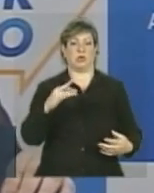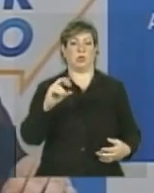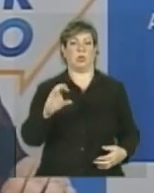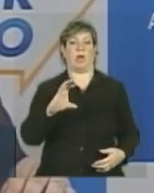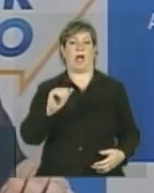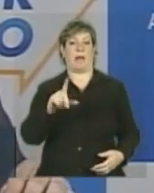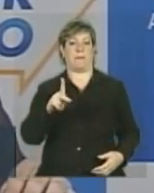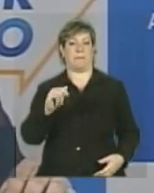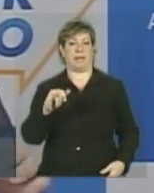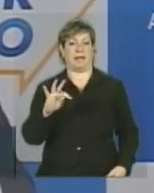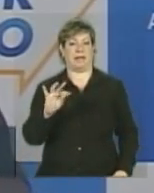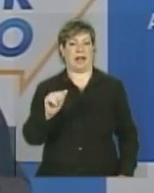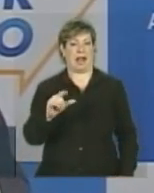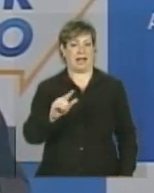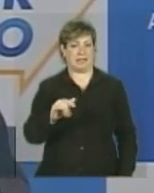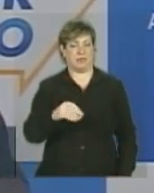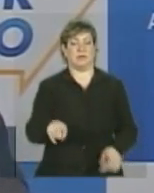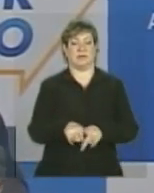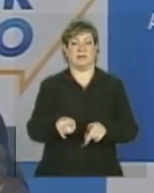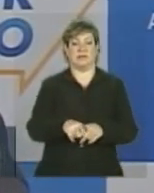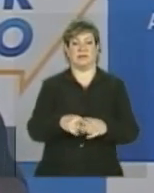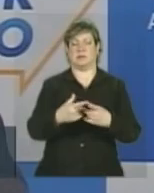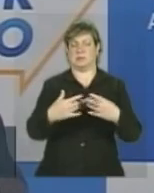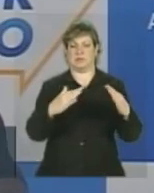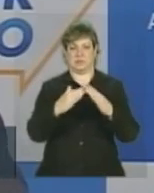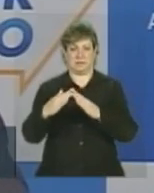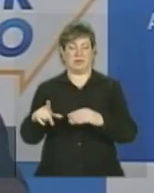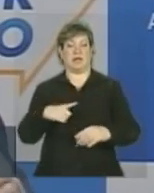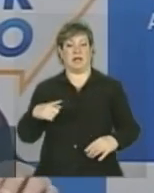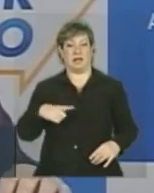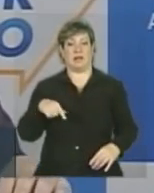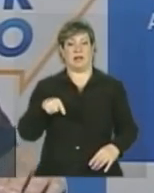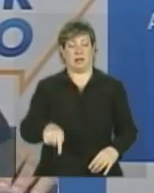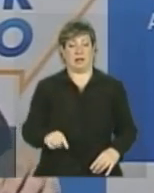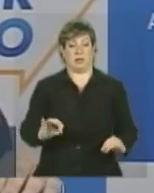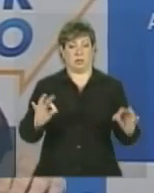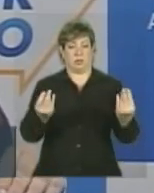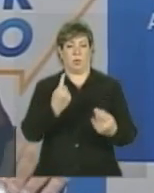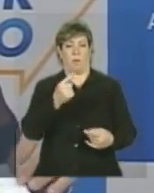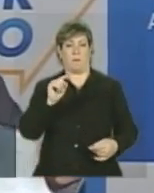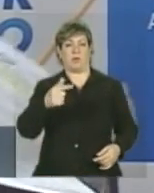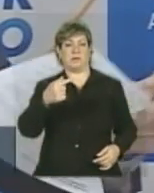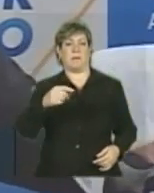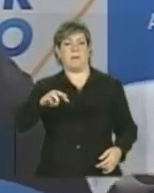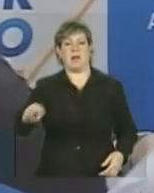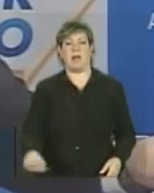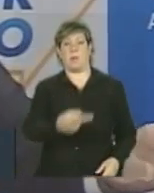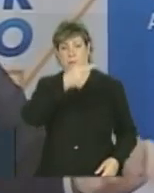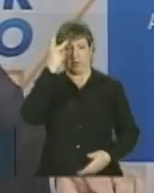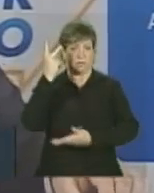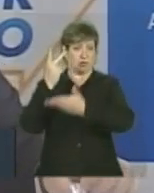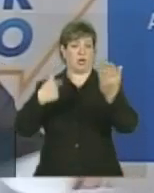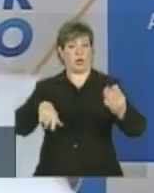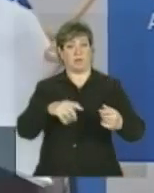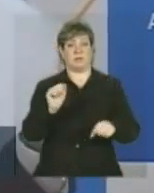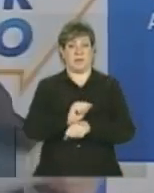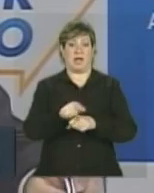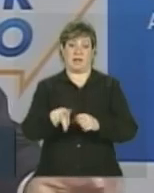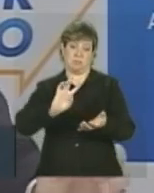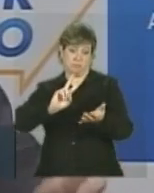previdência. Esse aqui, o universo dos que têm conta salários na Caixa é em torno de 1,7 milhões de clientes, a gente espera que isso, no